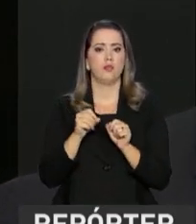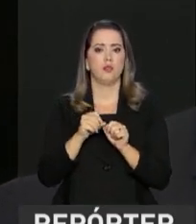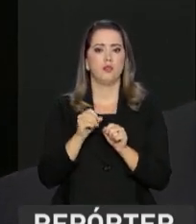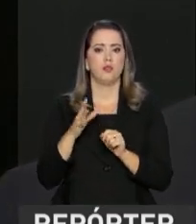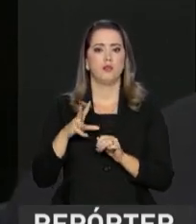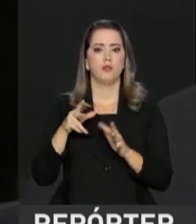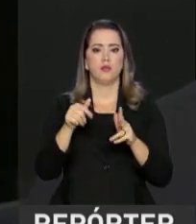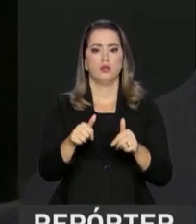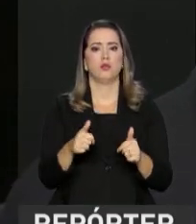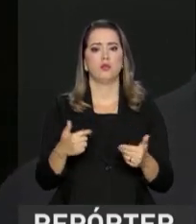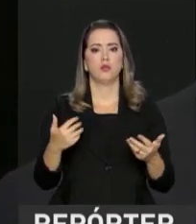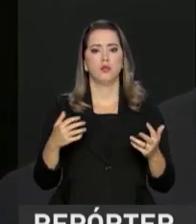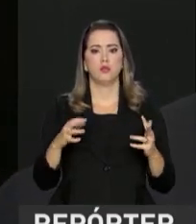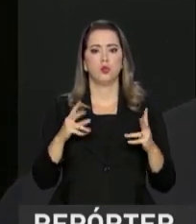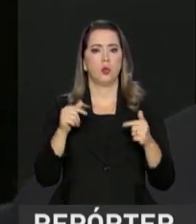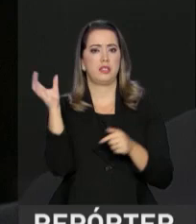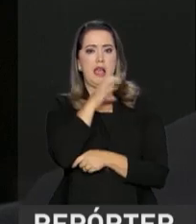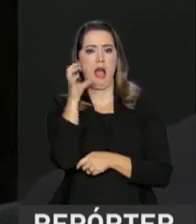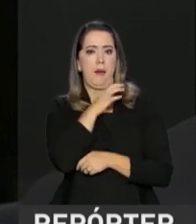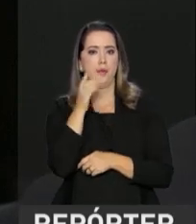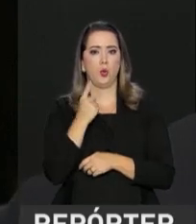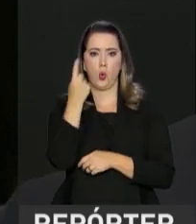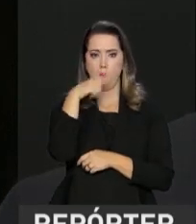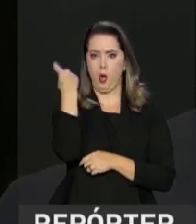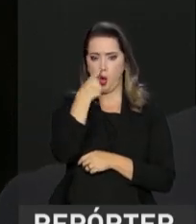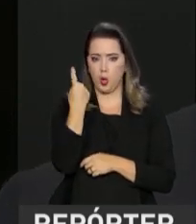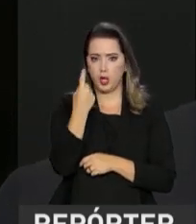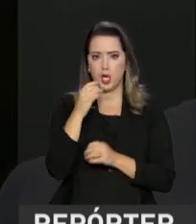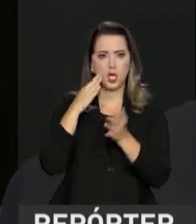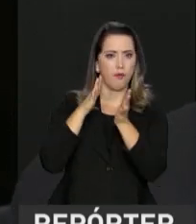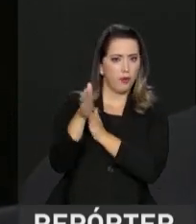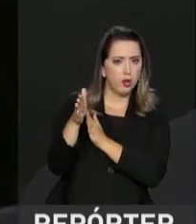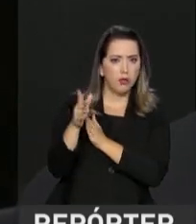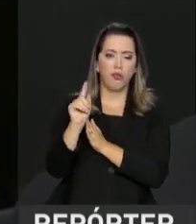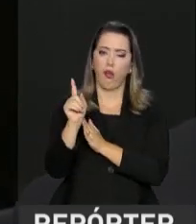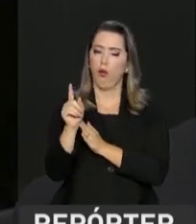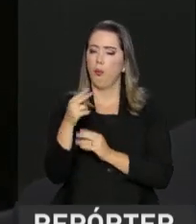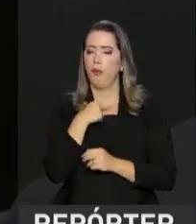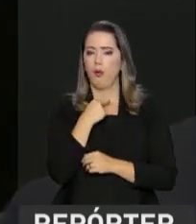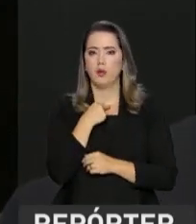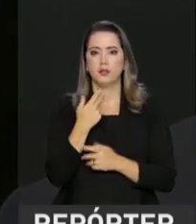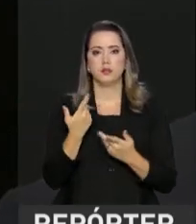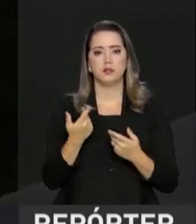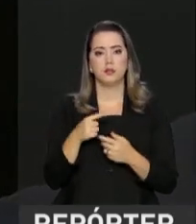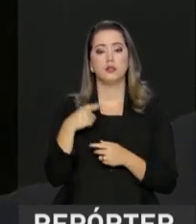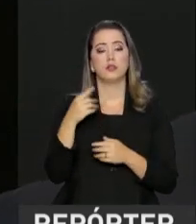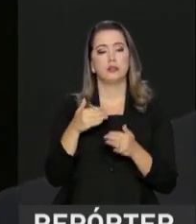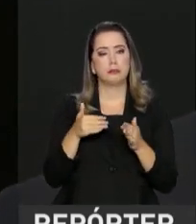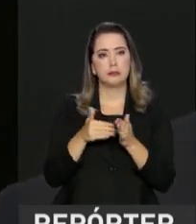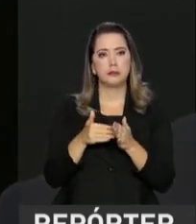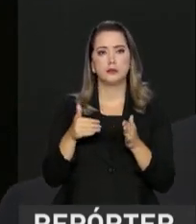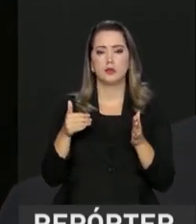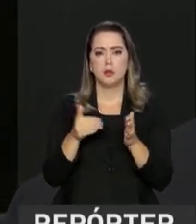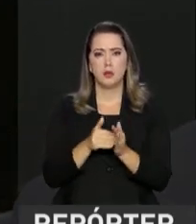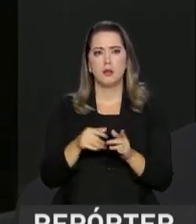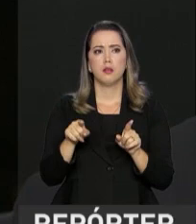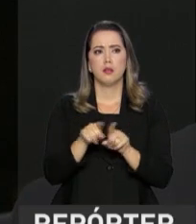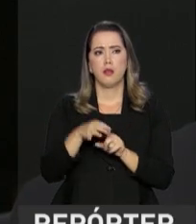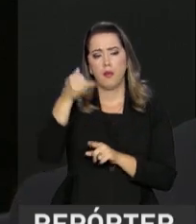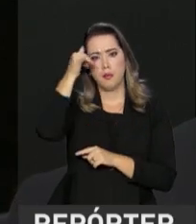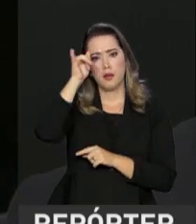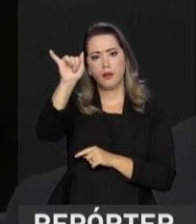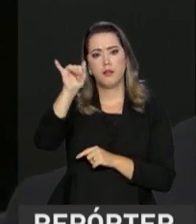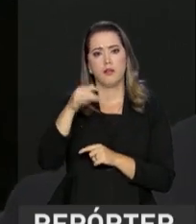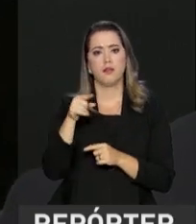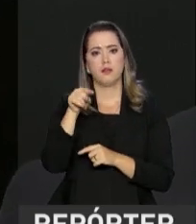tarefas todas rapidamente uma hora por exemplo embora vai ter a travas para pra evitar esse